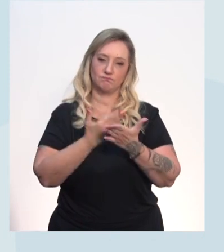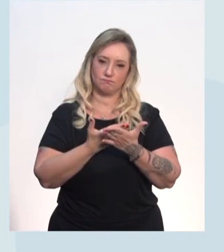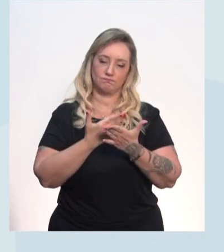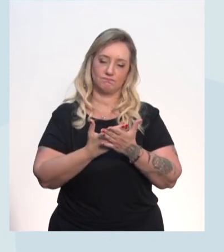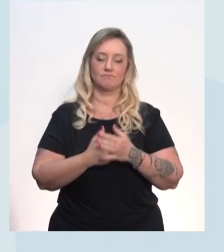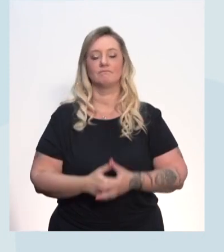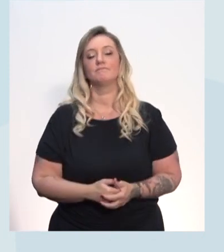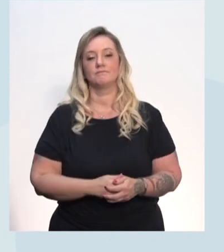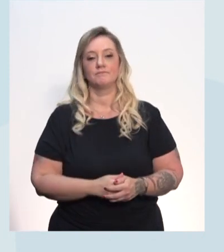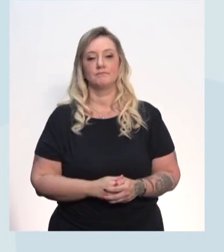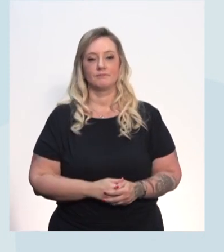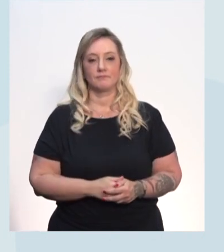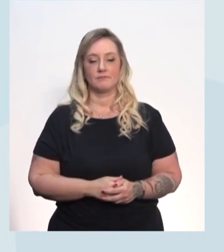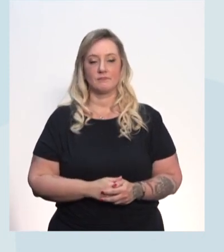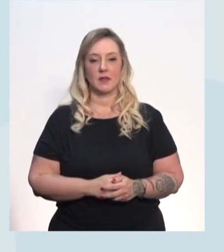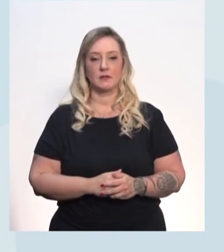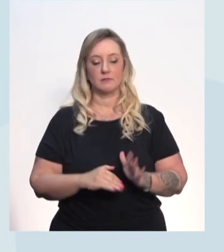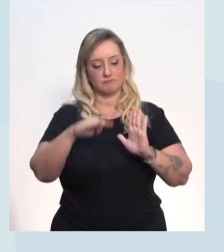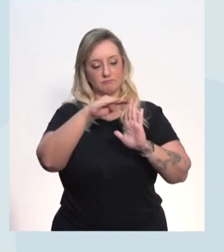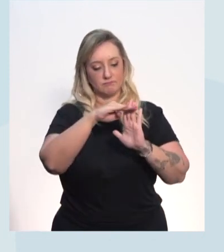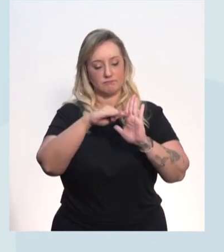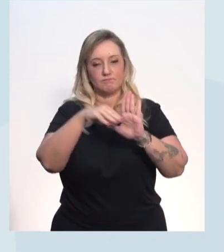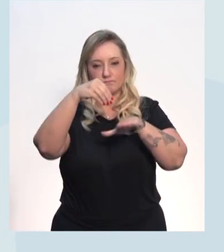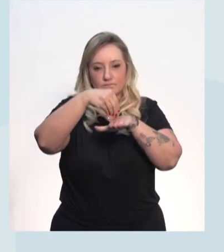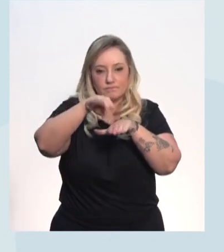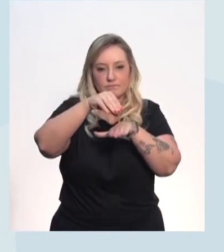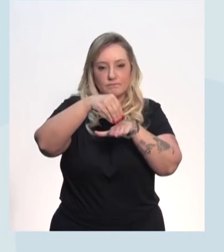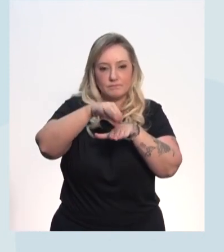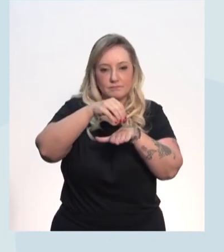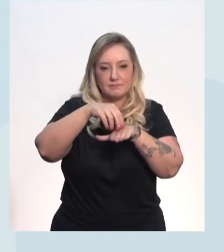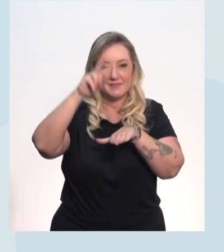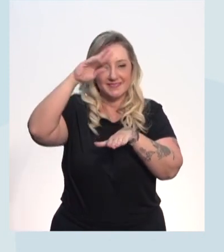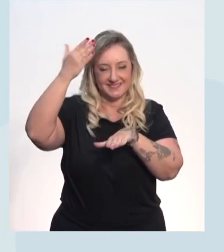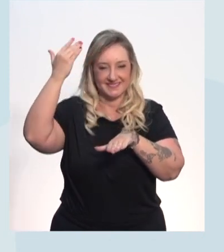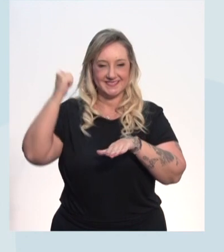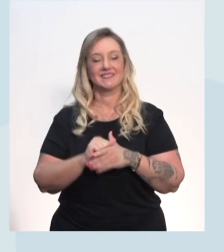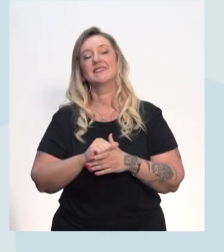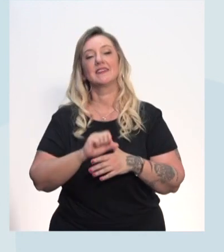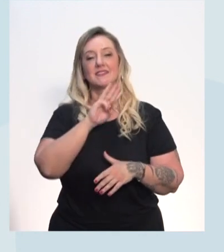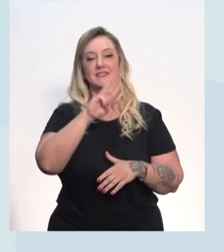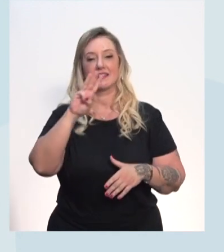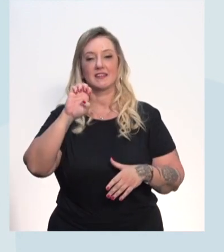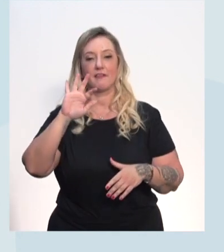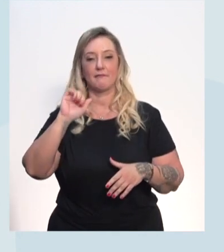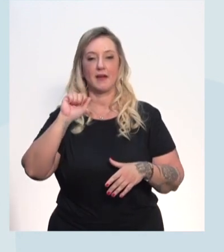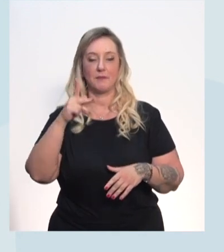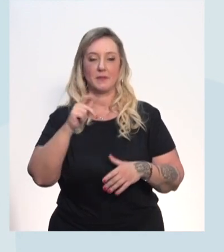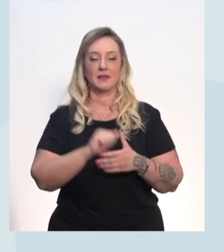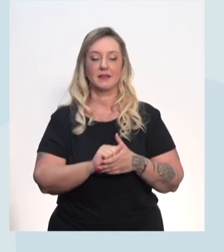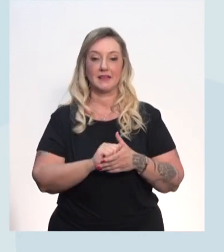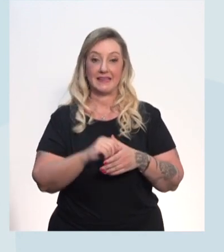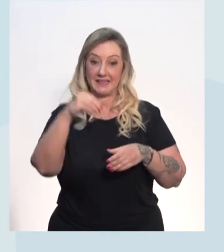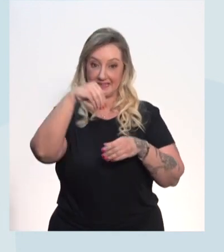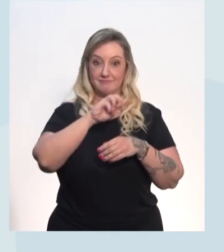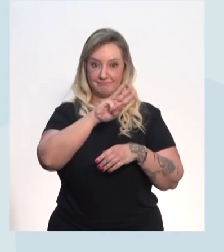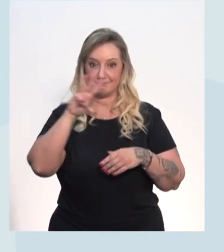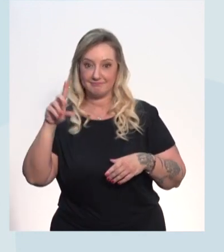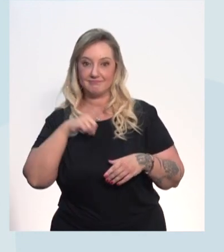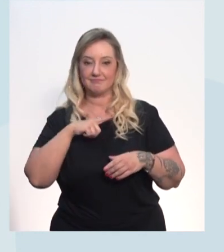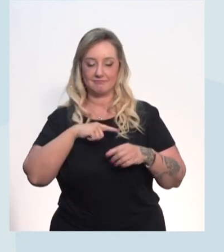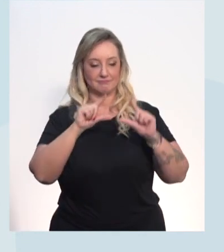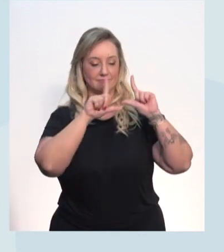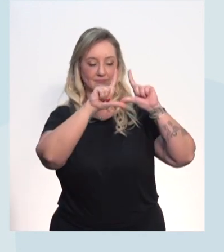tenha tido a oportunidade de dar uma olhadinha nesse material, nessas pautas que nós temos, elas estão no